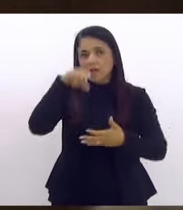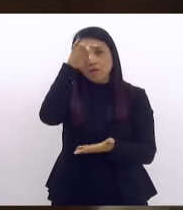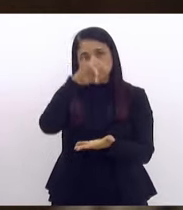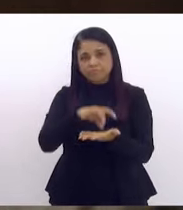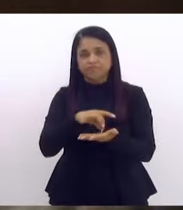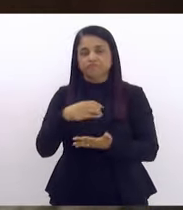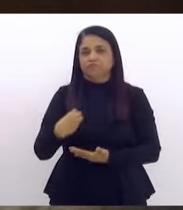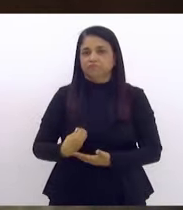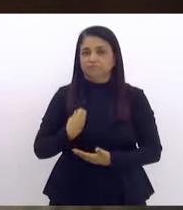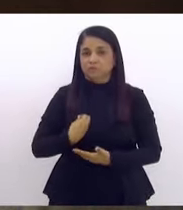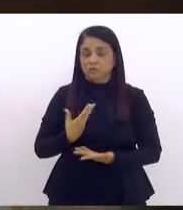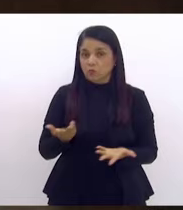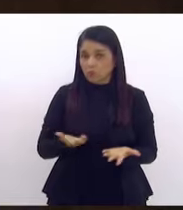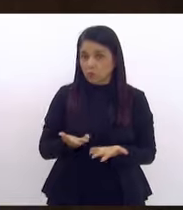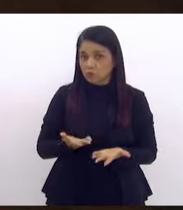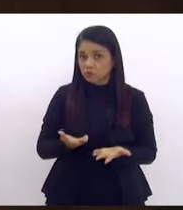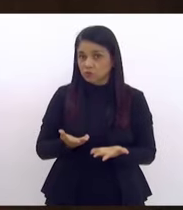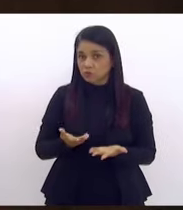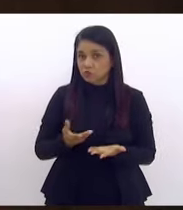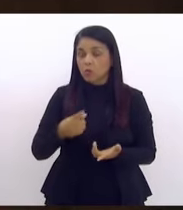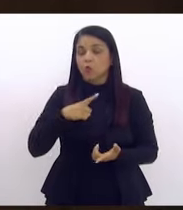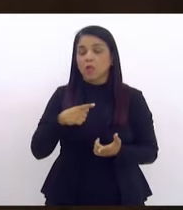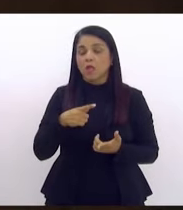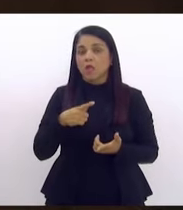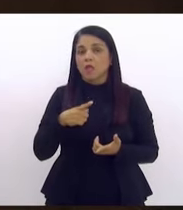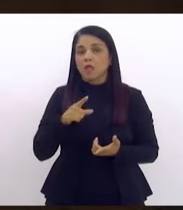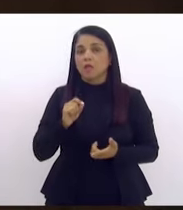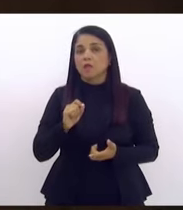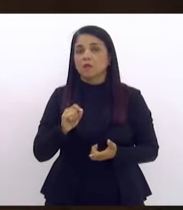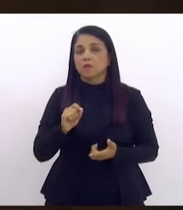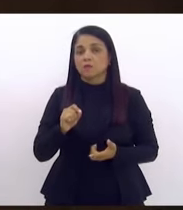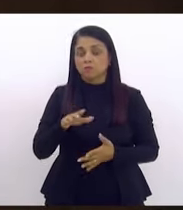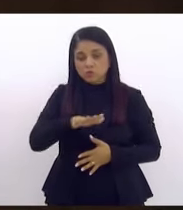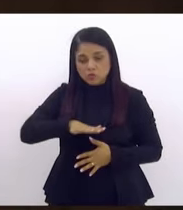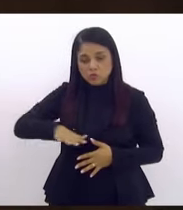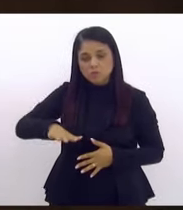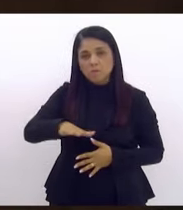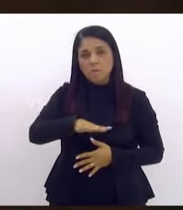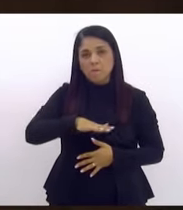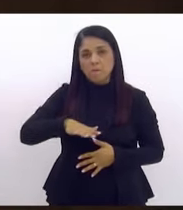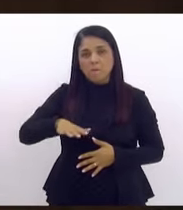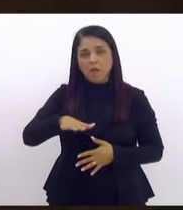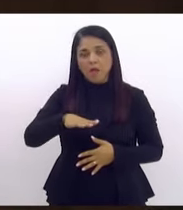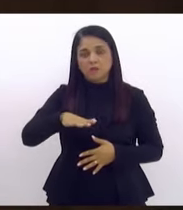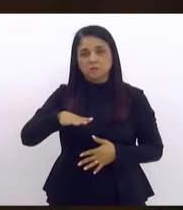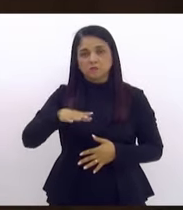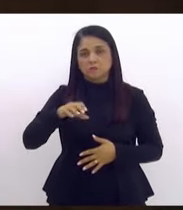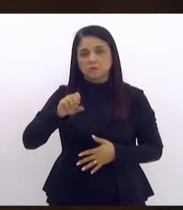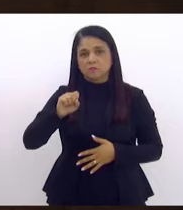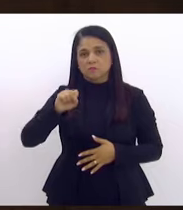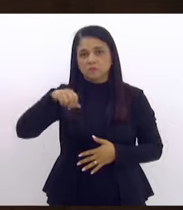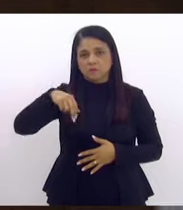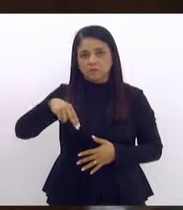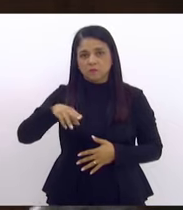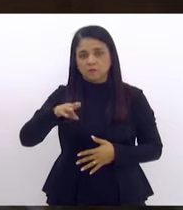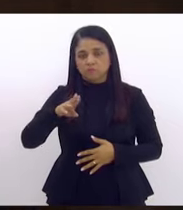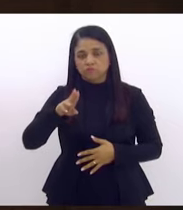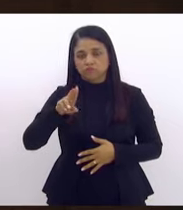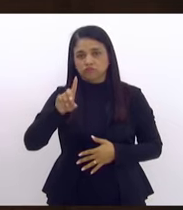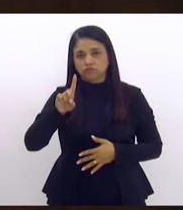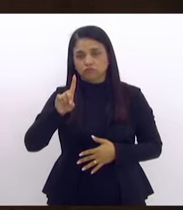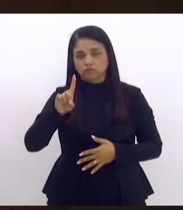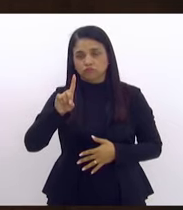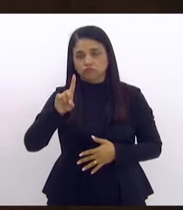gente tem na realidade hoje é um chão, um espaço físico no sambódromo que é do governo